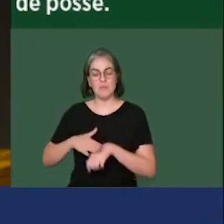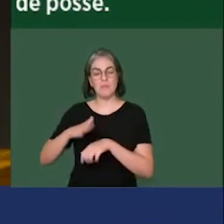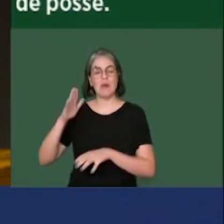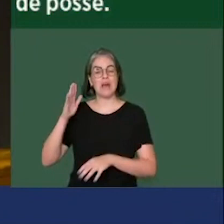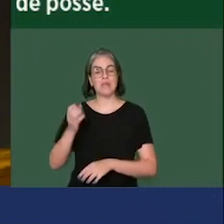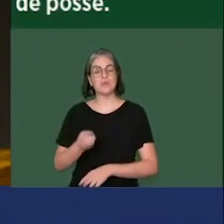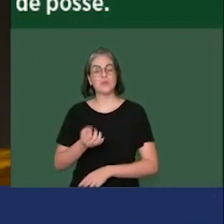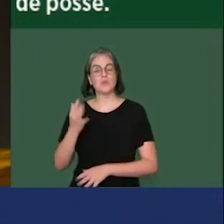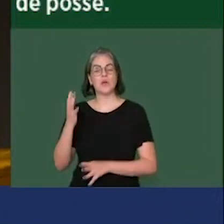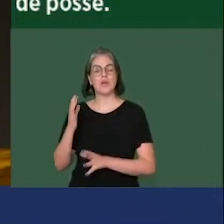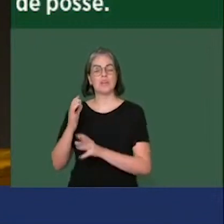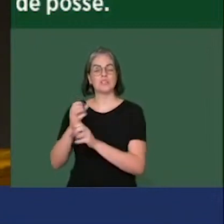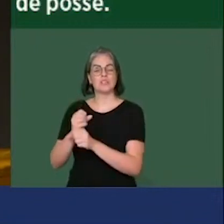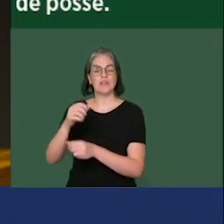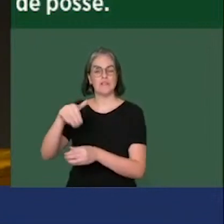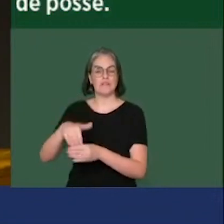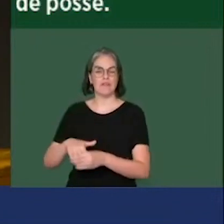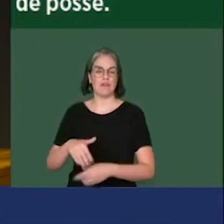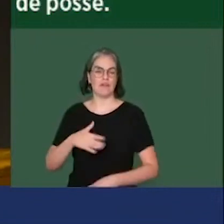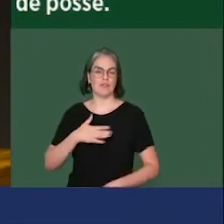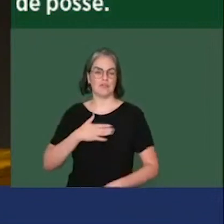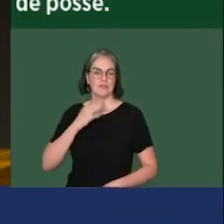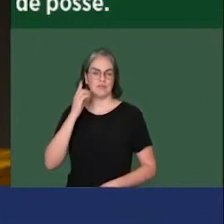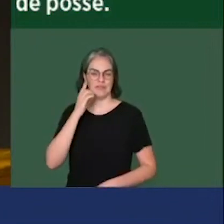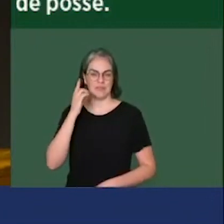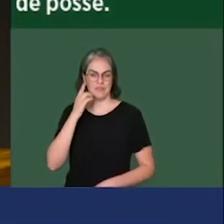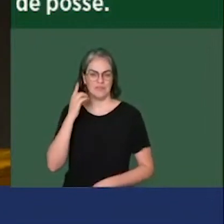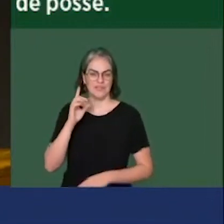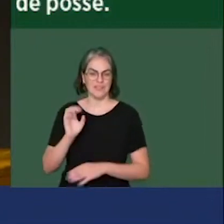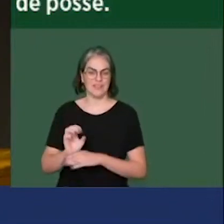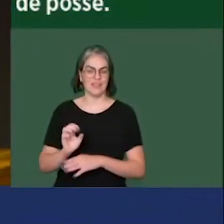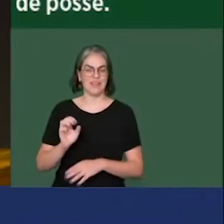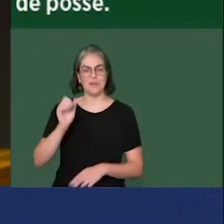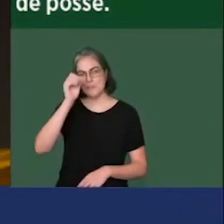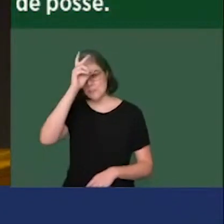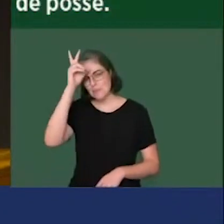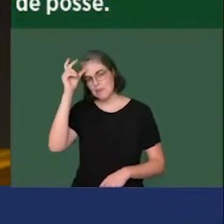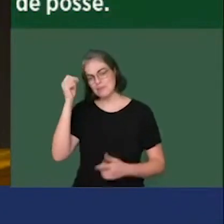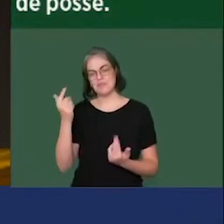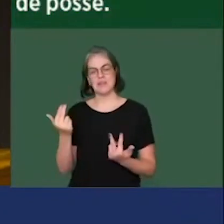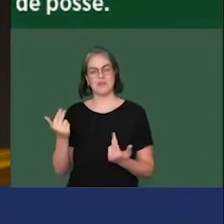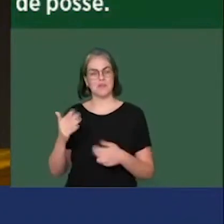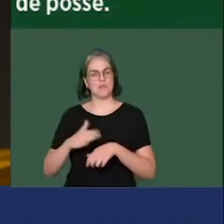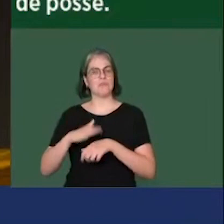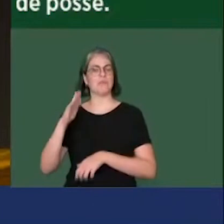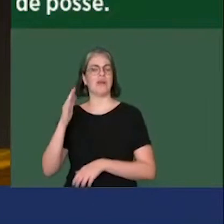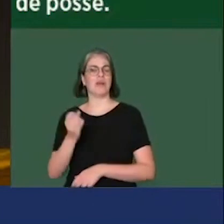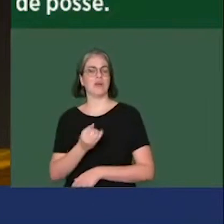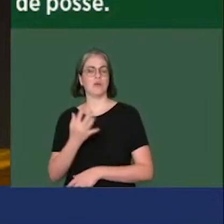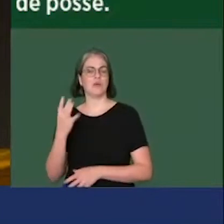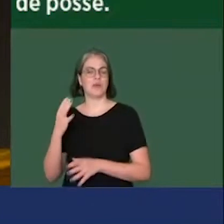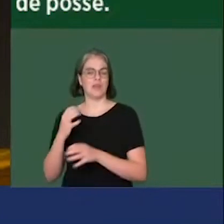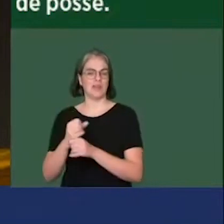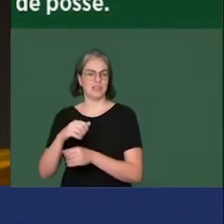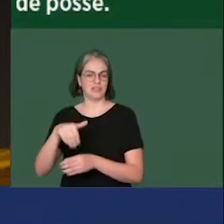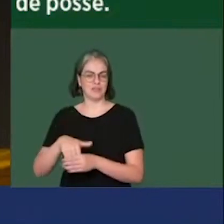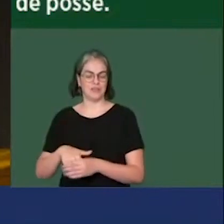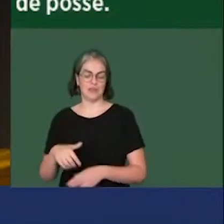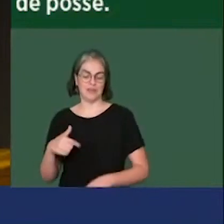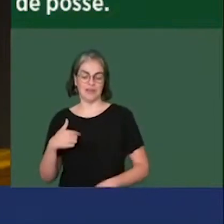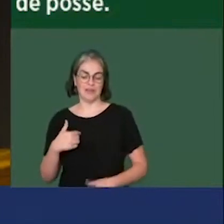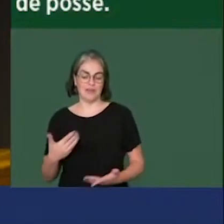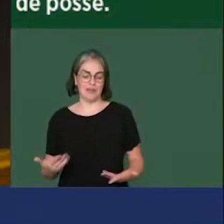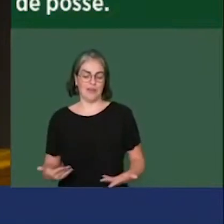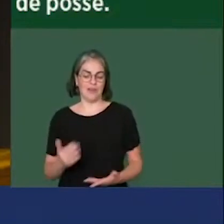minha cidade, fui o prefeito mais votado da história da minha cidade e chego aqui como deputado federal mais votado